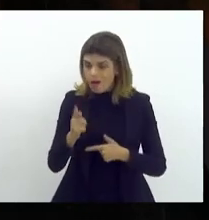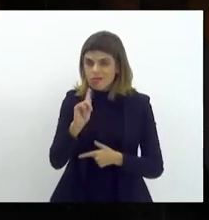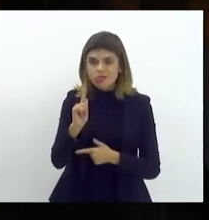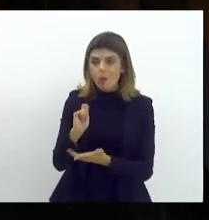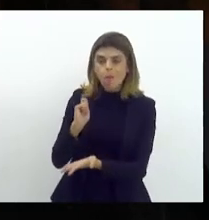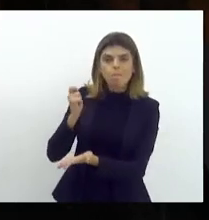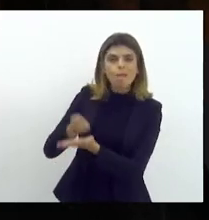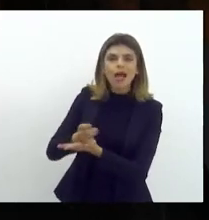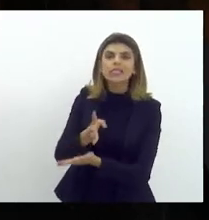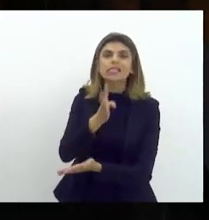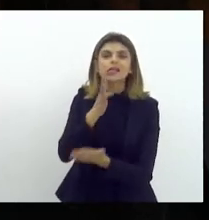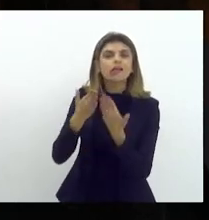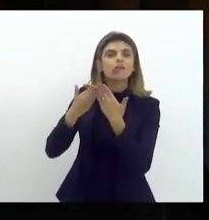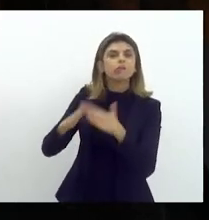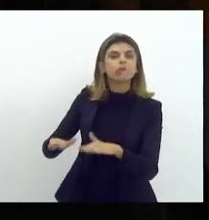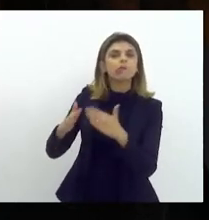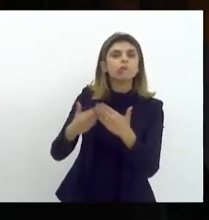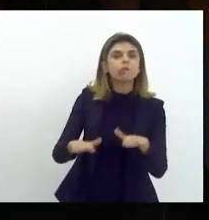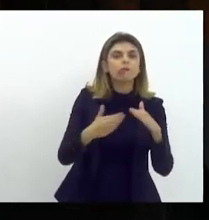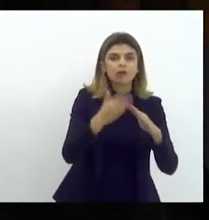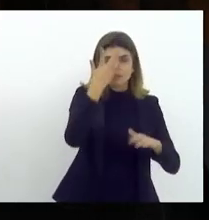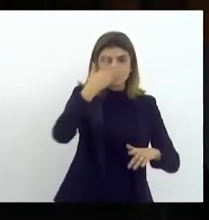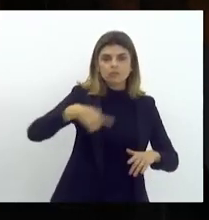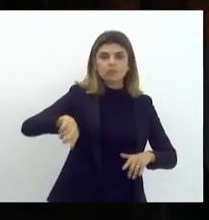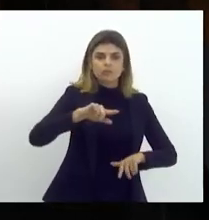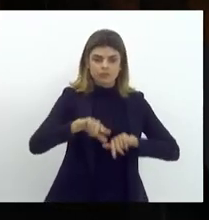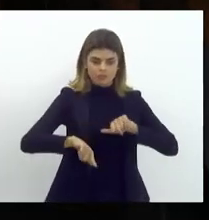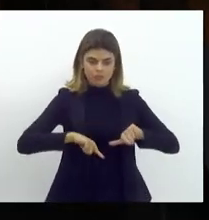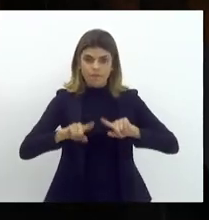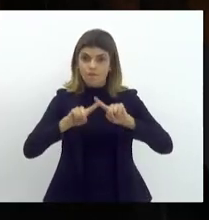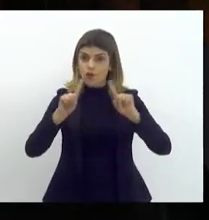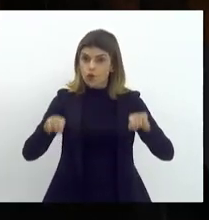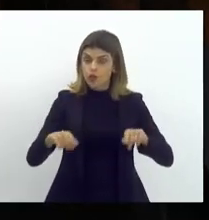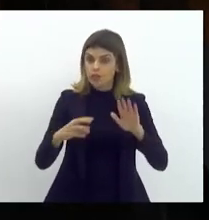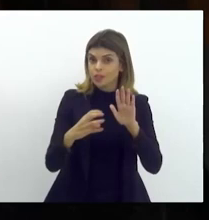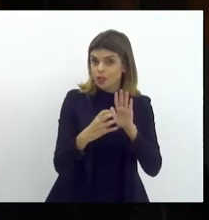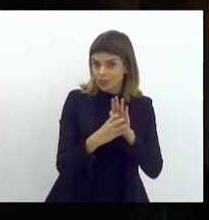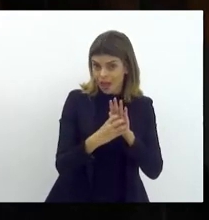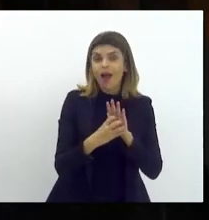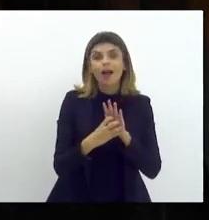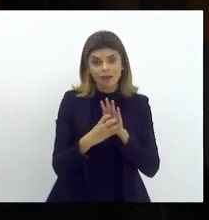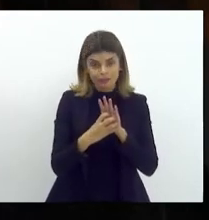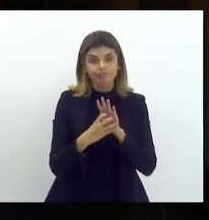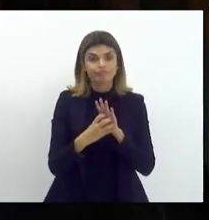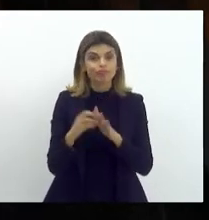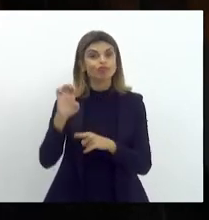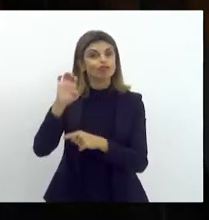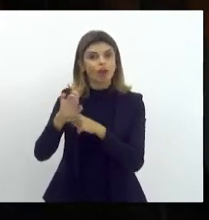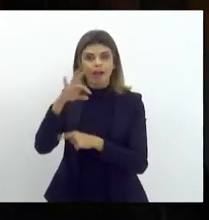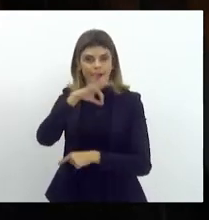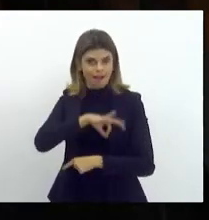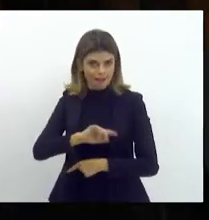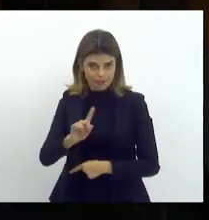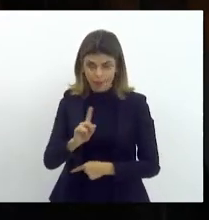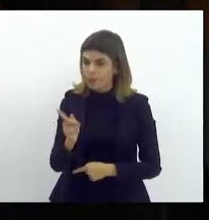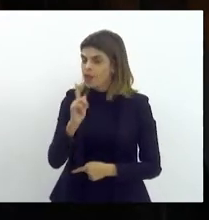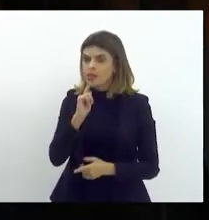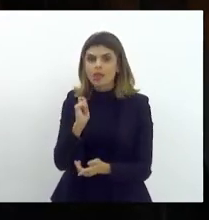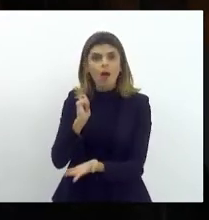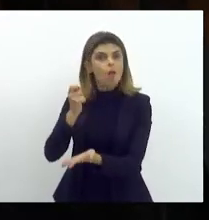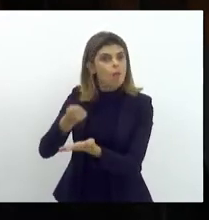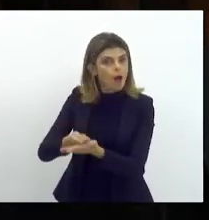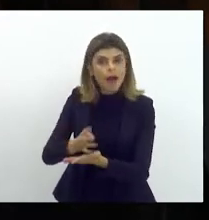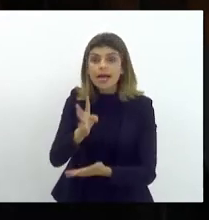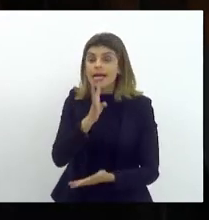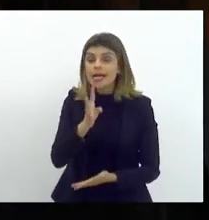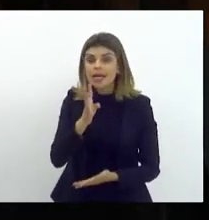a reposição salarial dos Servidores não garante a grande dos policiais e bombeiros